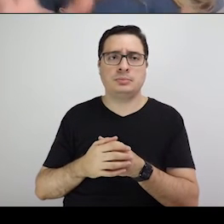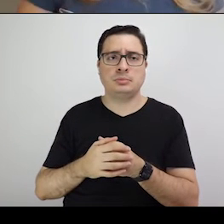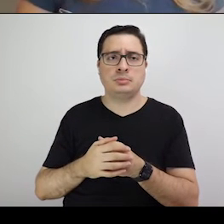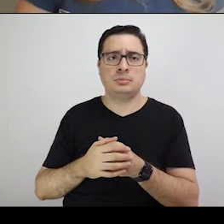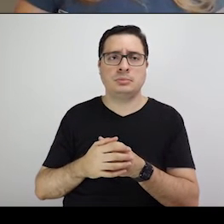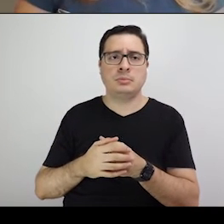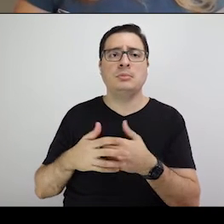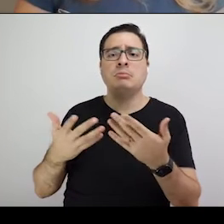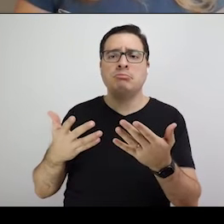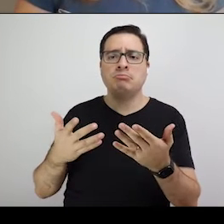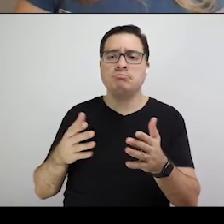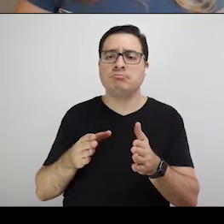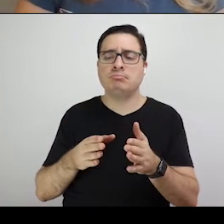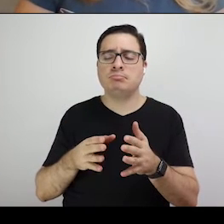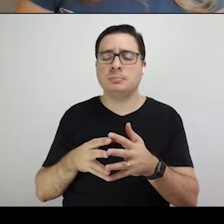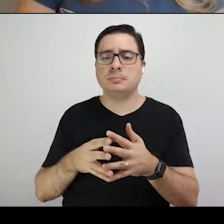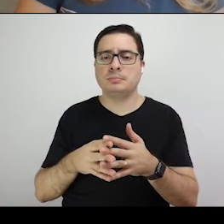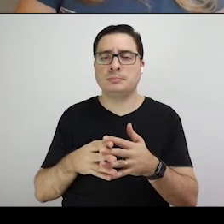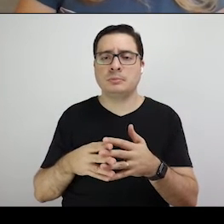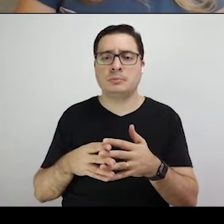dessa grande